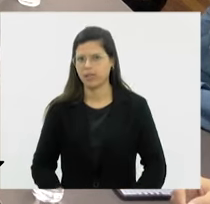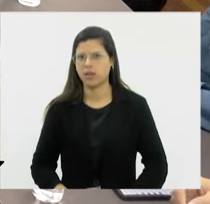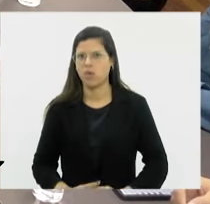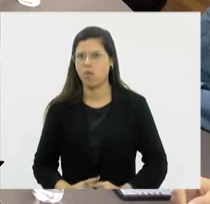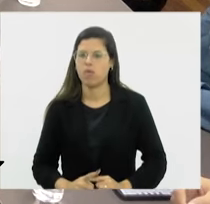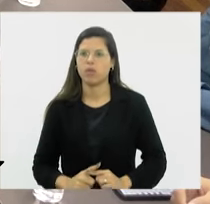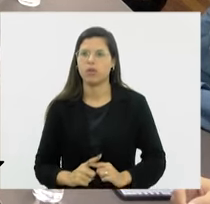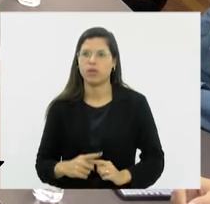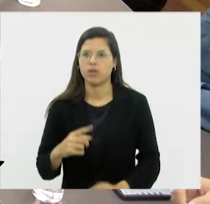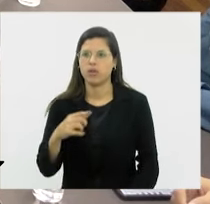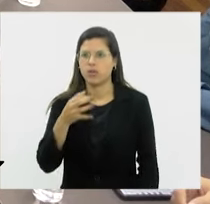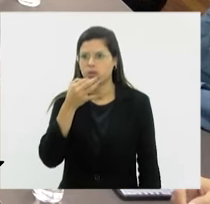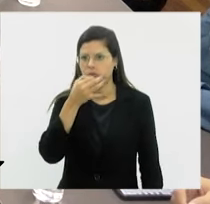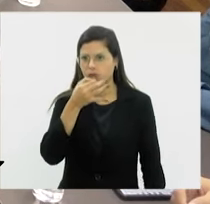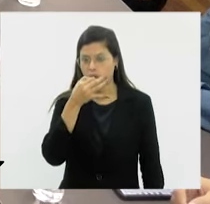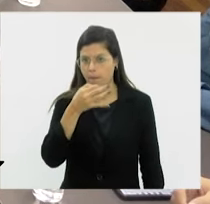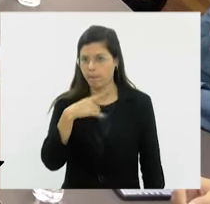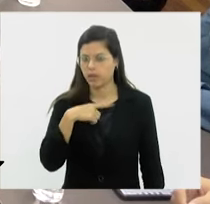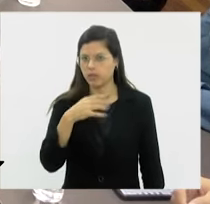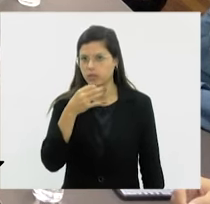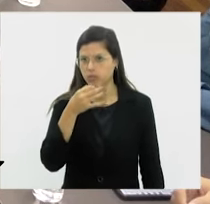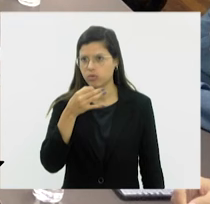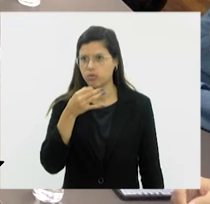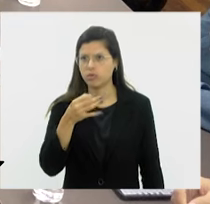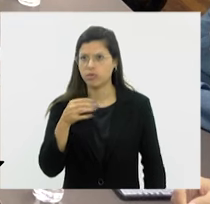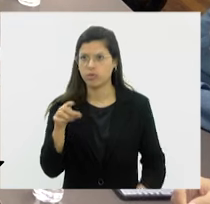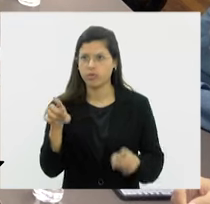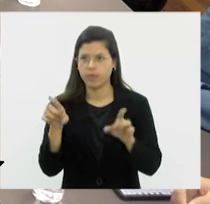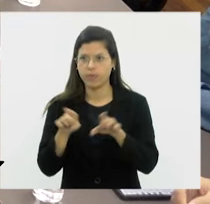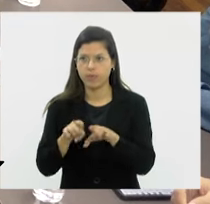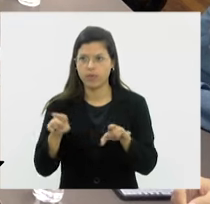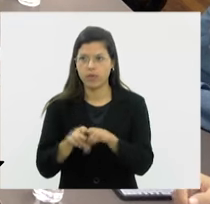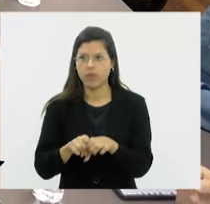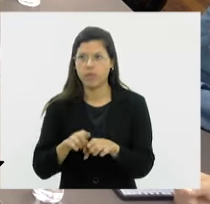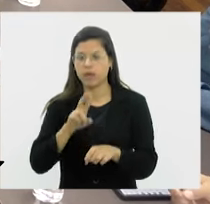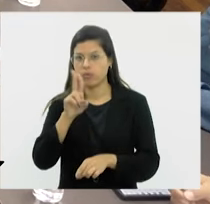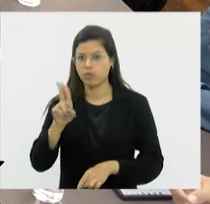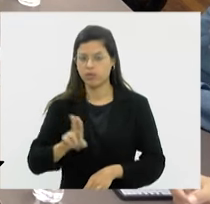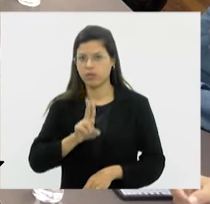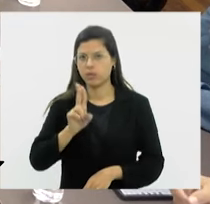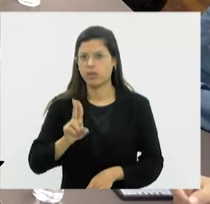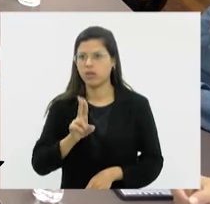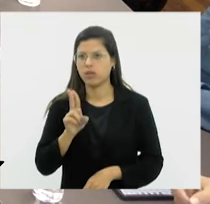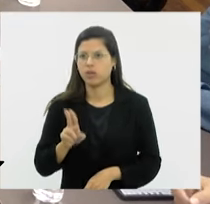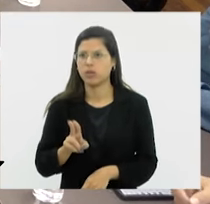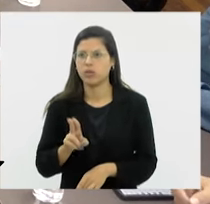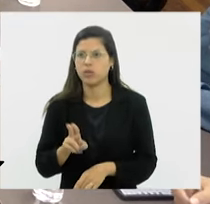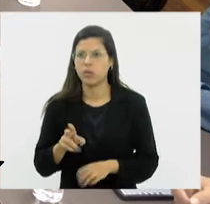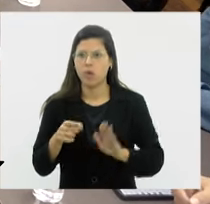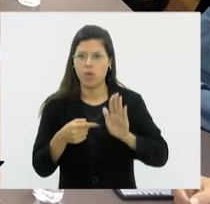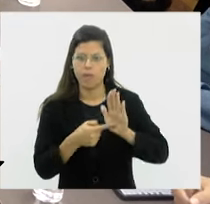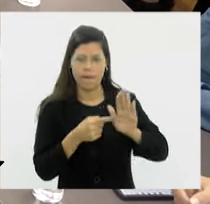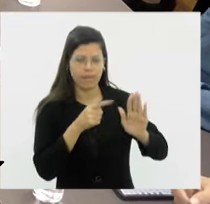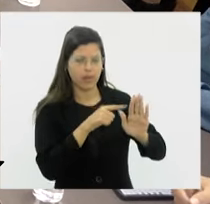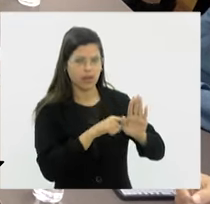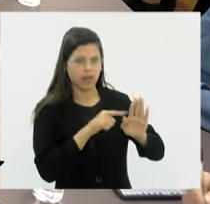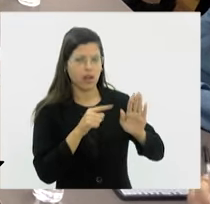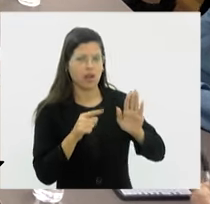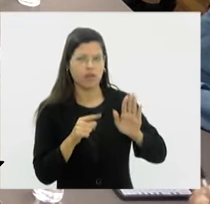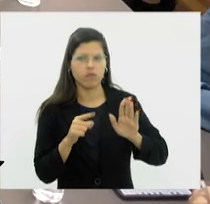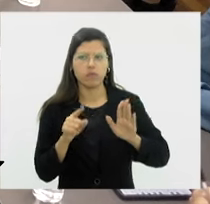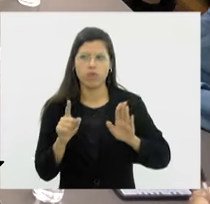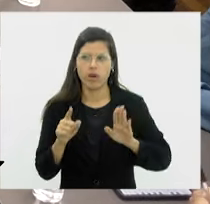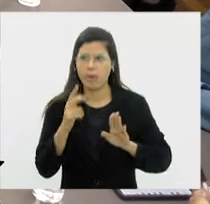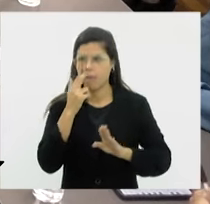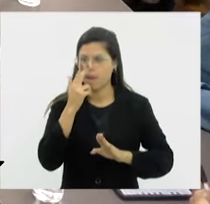os argumentos à colação, como também, utilizando uma metáfora pertinente ao caso,